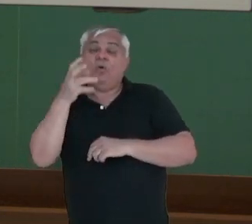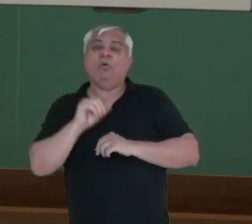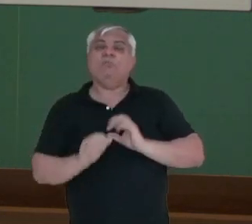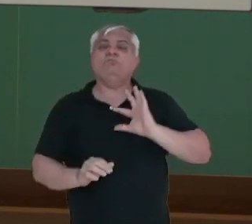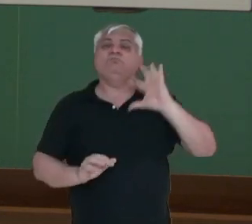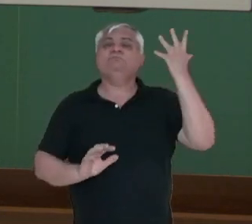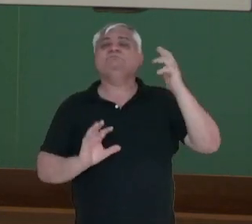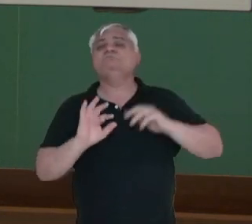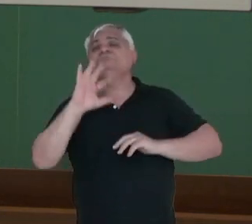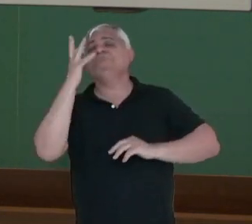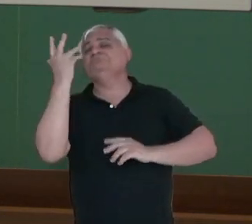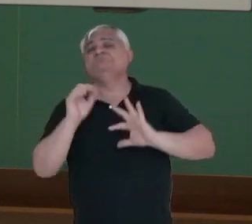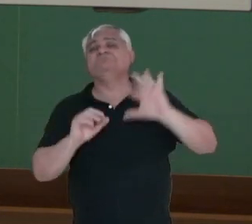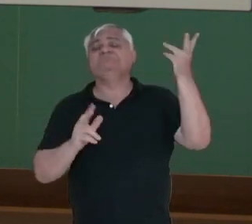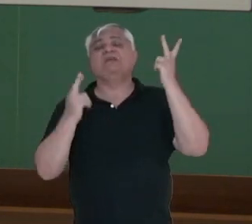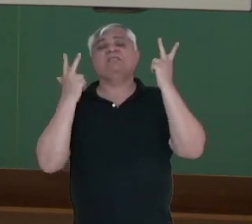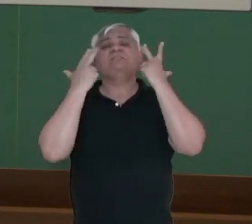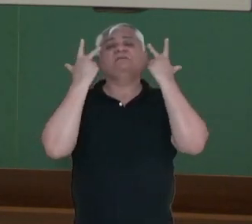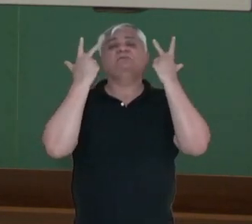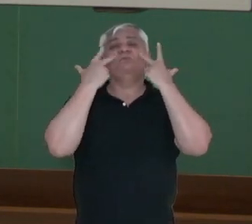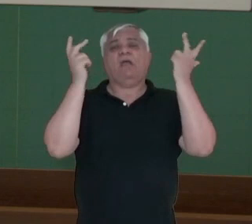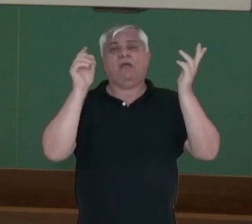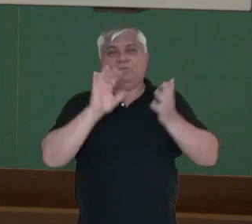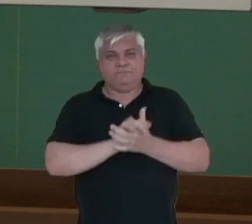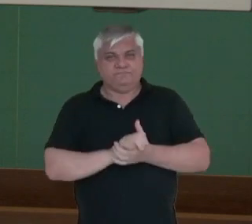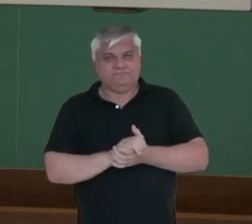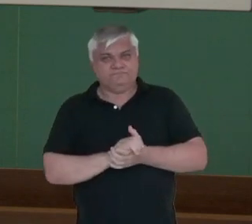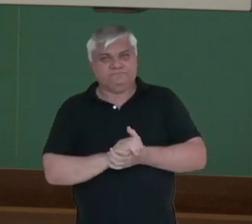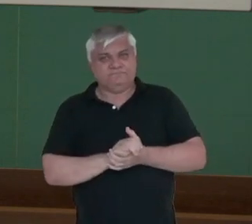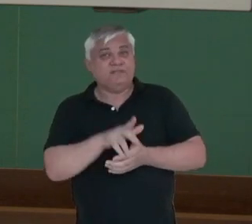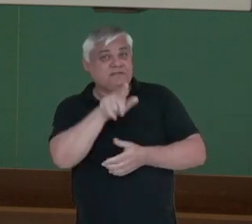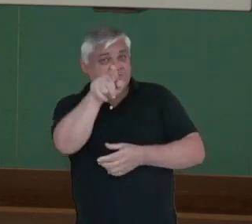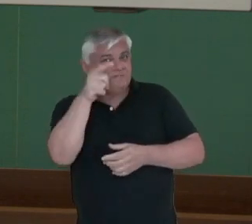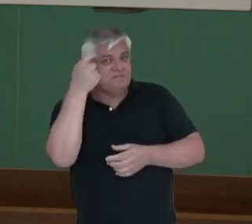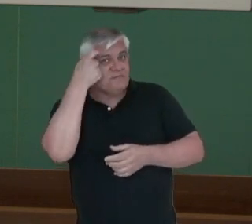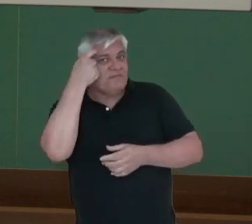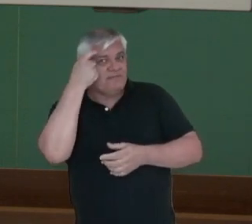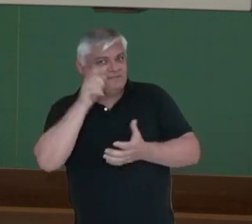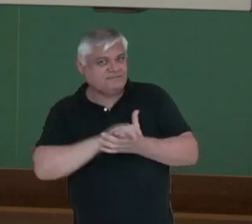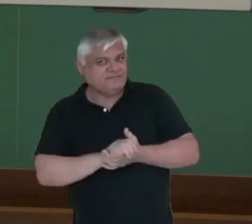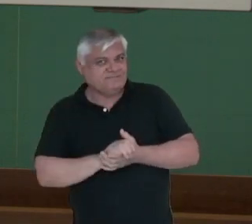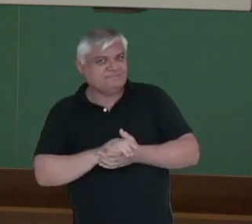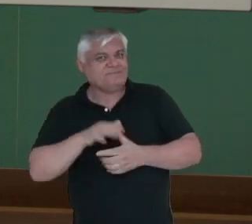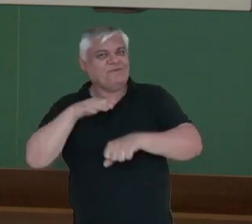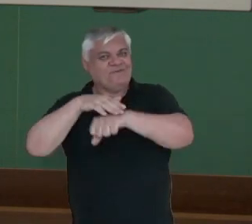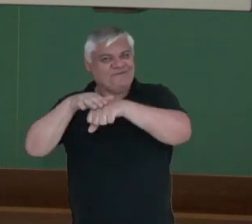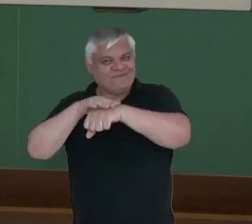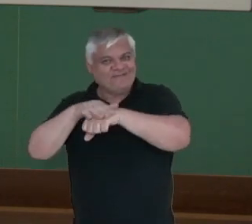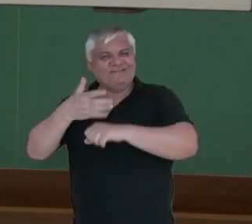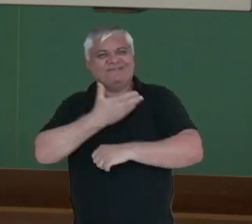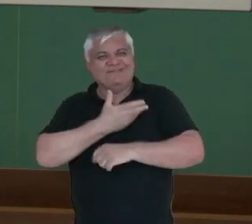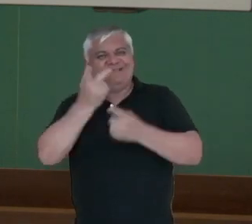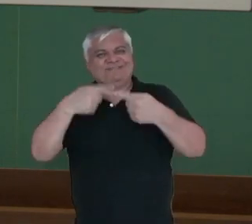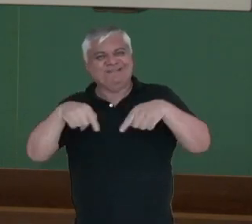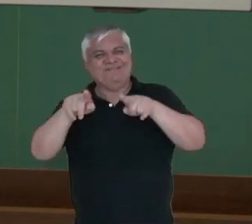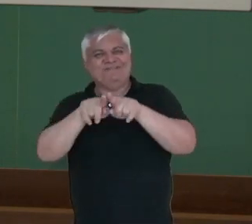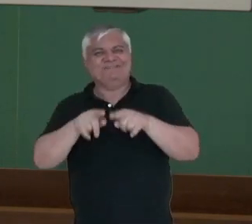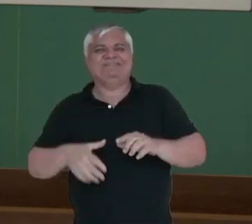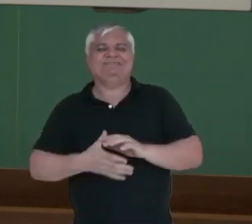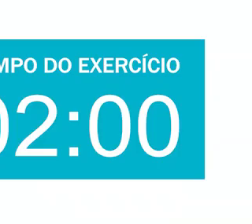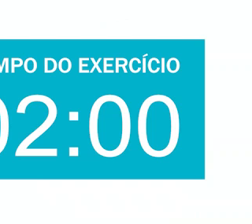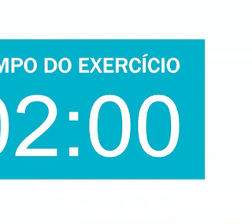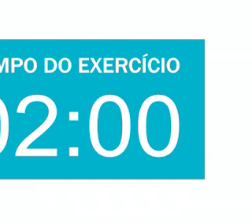dão por meio do acaso, acontecem, né? O que você pensa sobre isso? Discuta com os colegas e a gente já